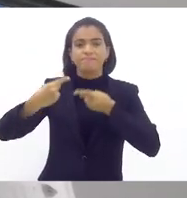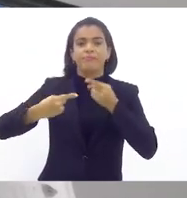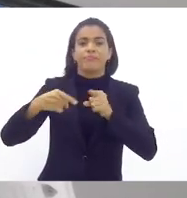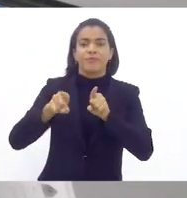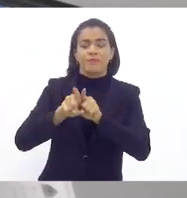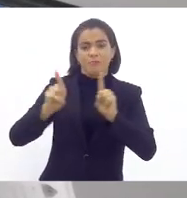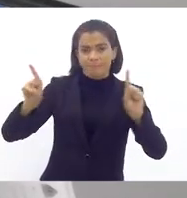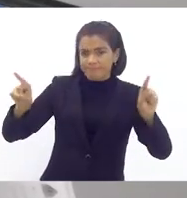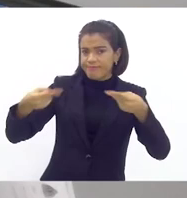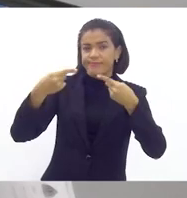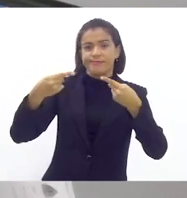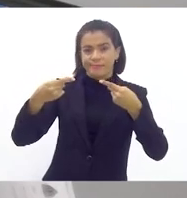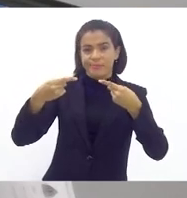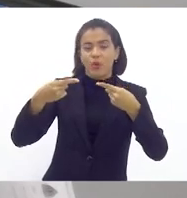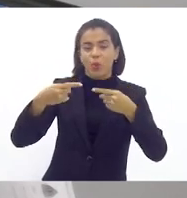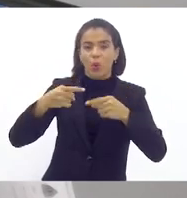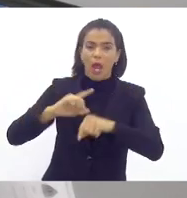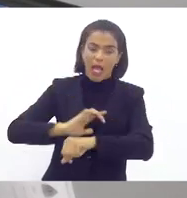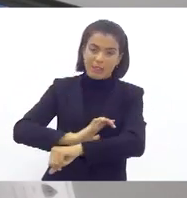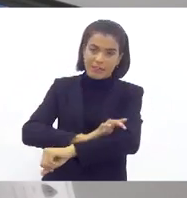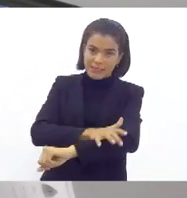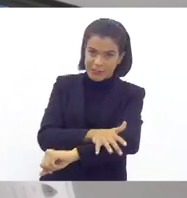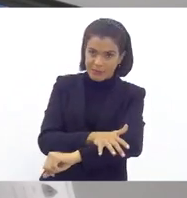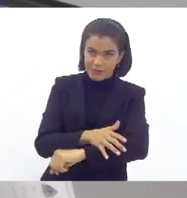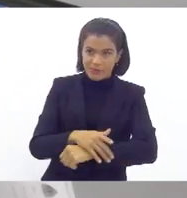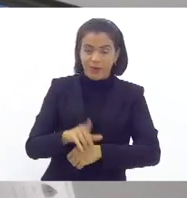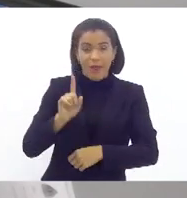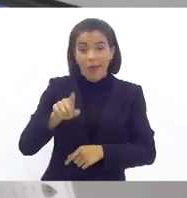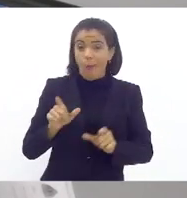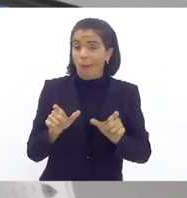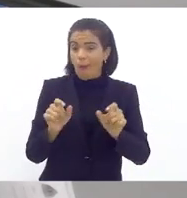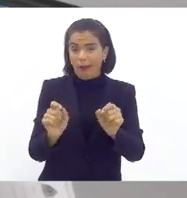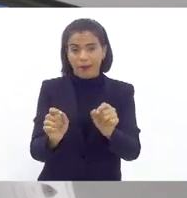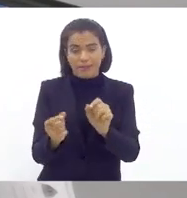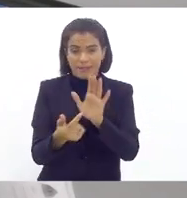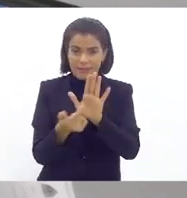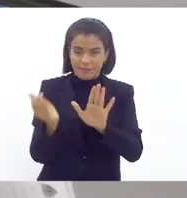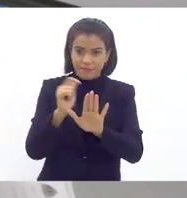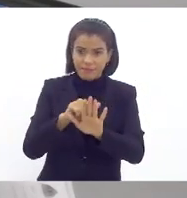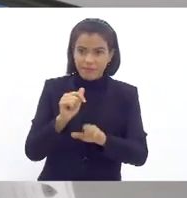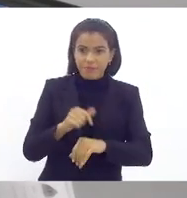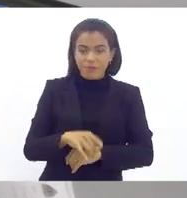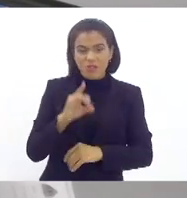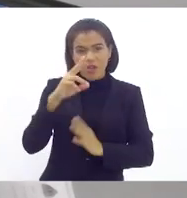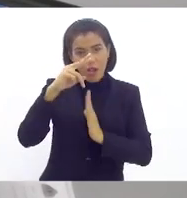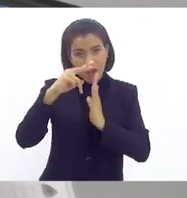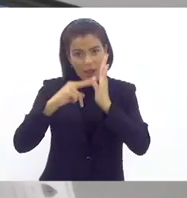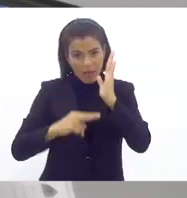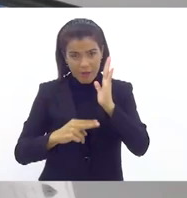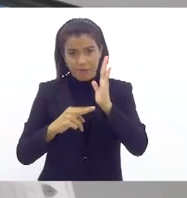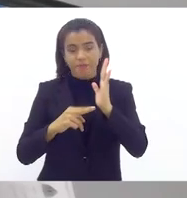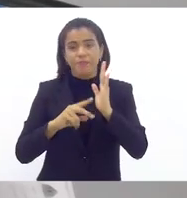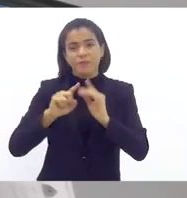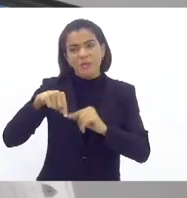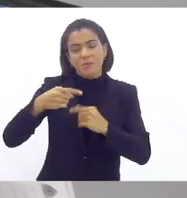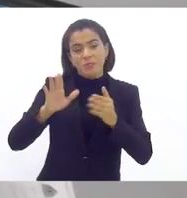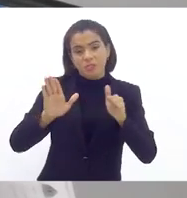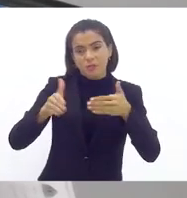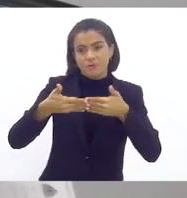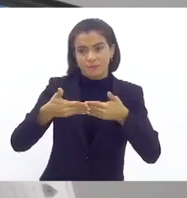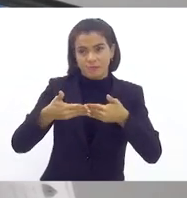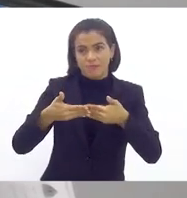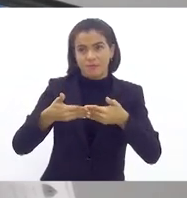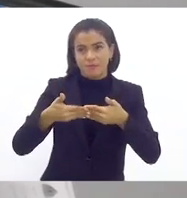efetivamente o racismo naquilo que é um dos maiores cânceres da sociedade brasileira. Eu vou começar aqui a nossa leitura, depois nós vamos estar fechando